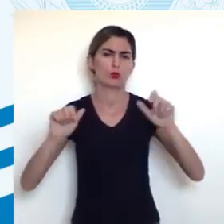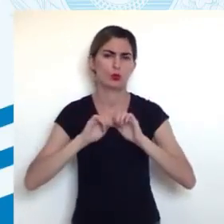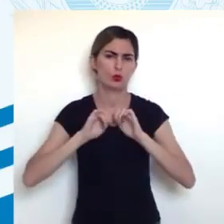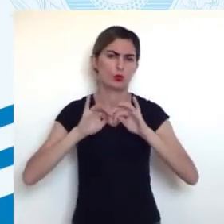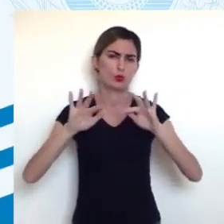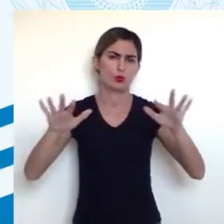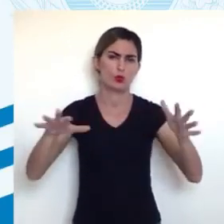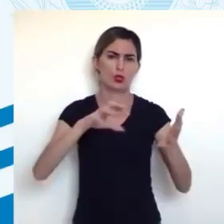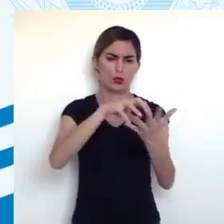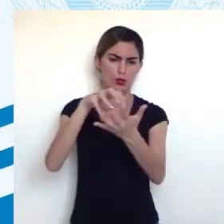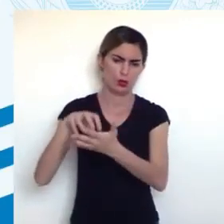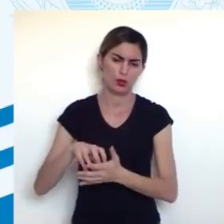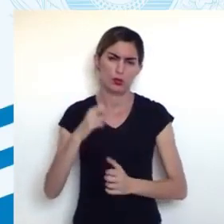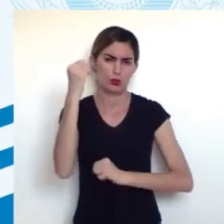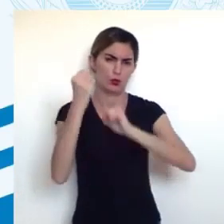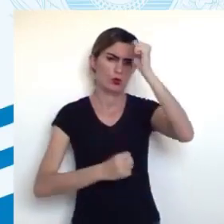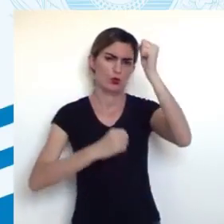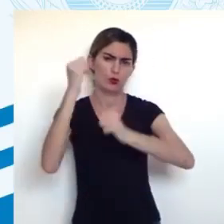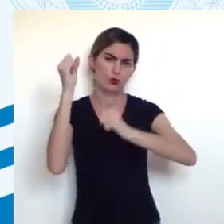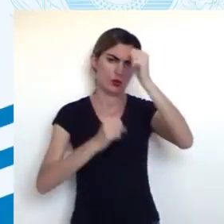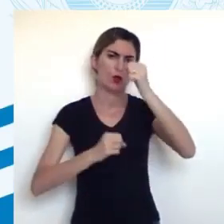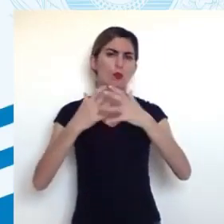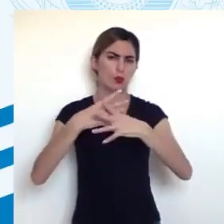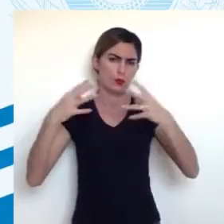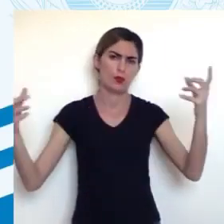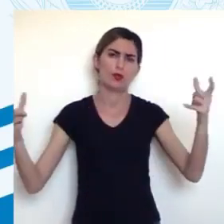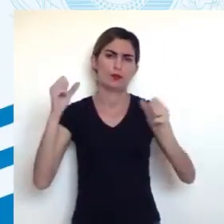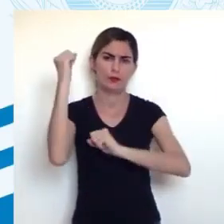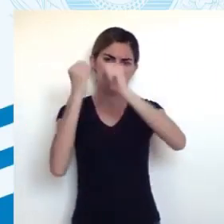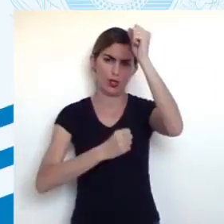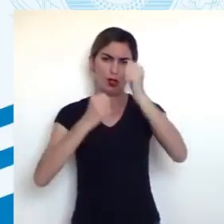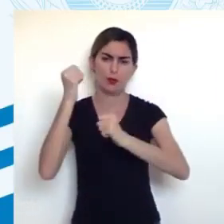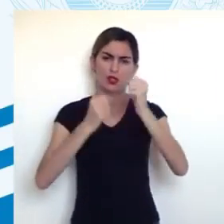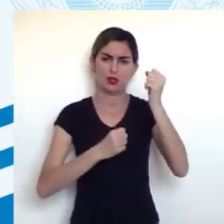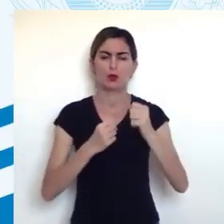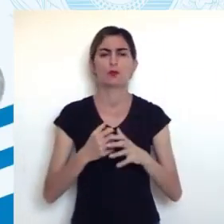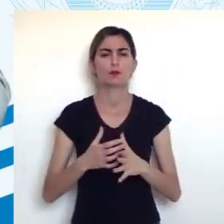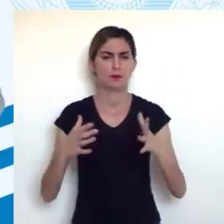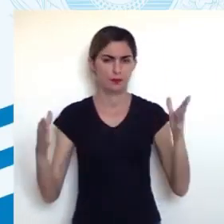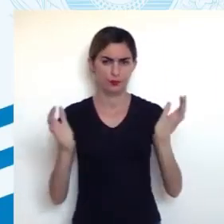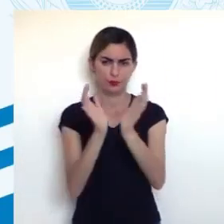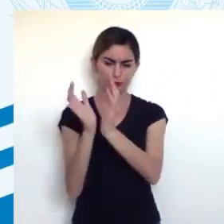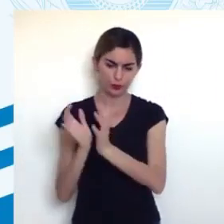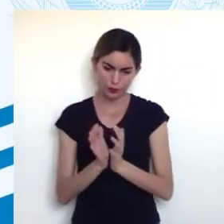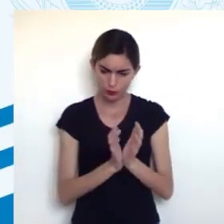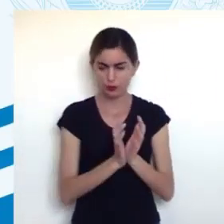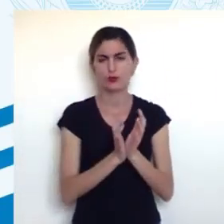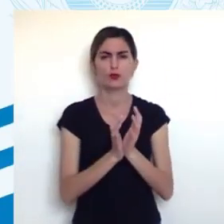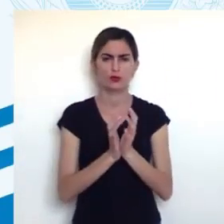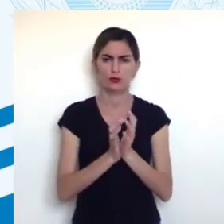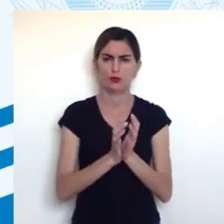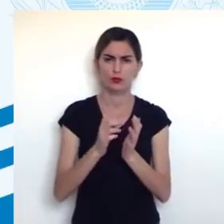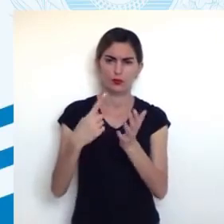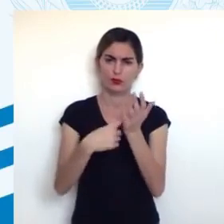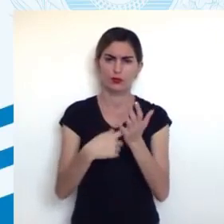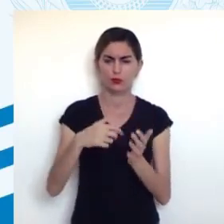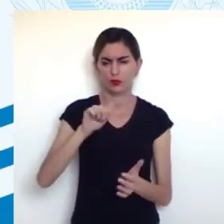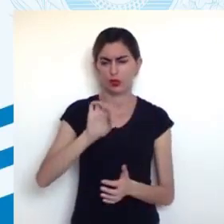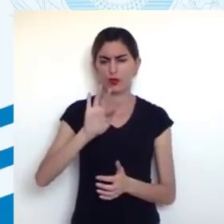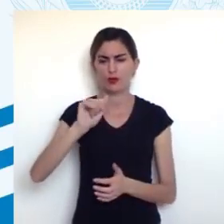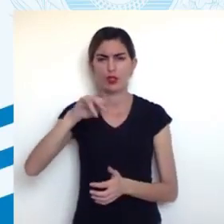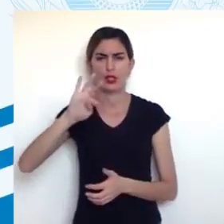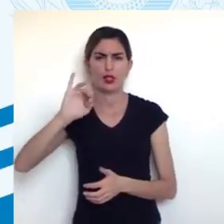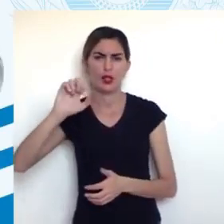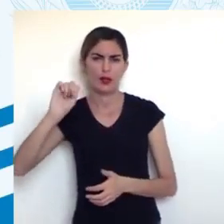espalhavam pelos grandes centros industriais. Faziam parte desses grupos os